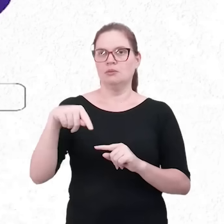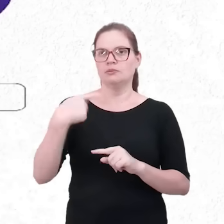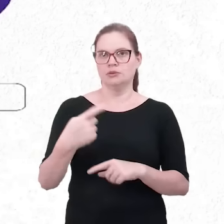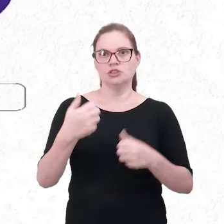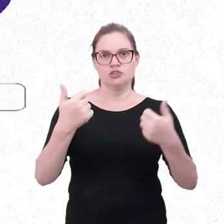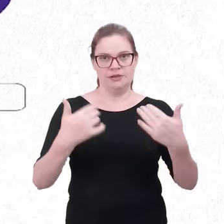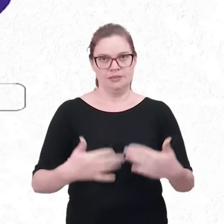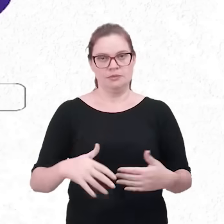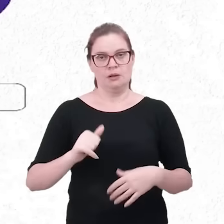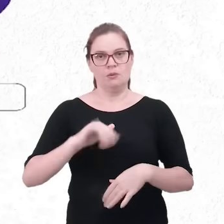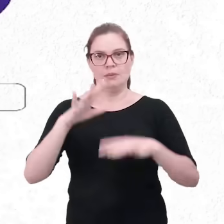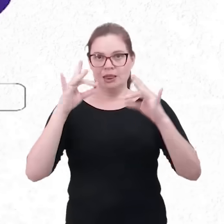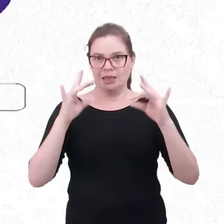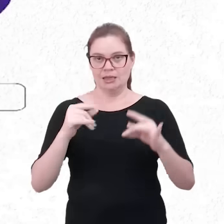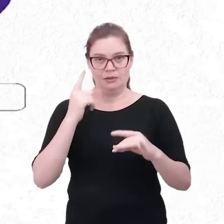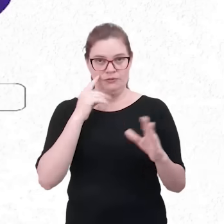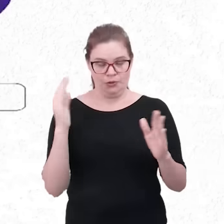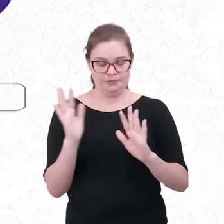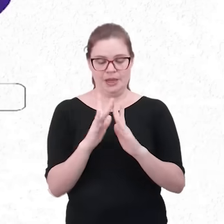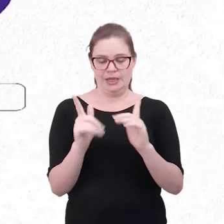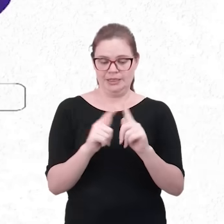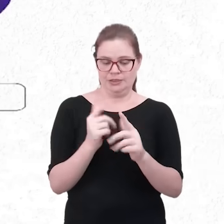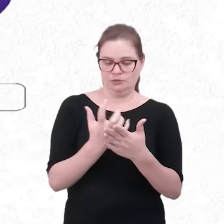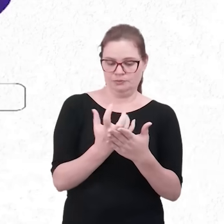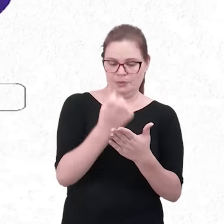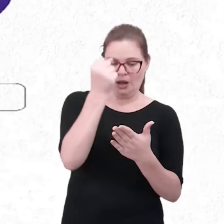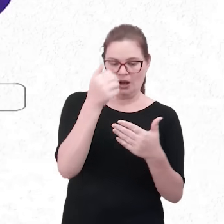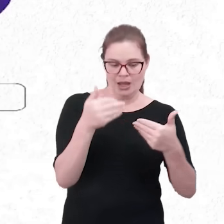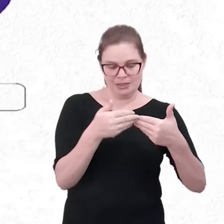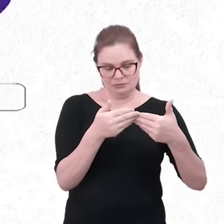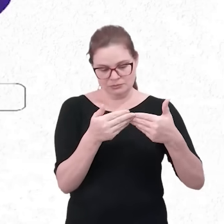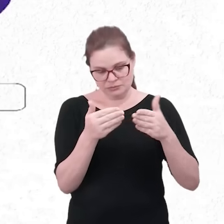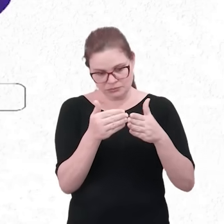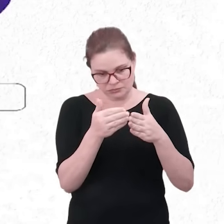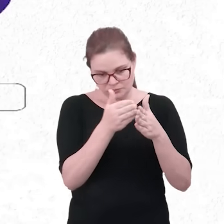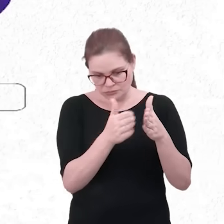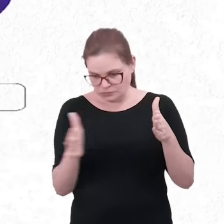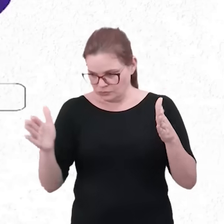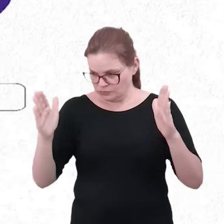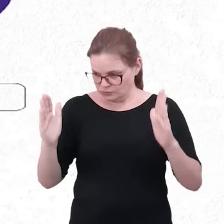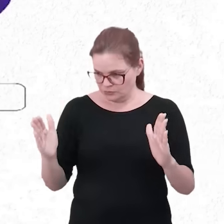momento. Então, a igreja é arrebatada, são contados 7 anos.